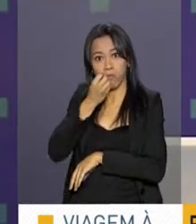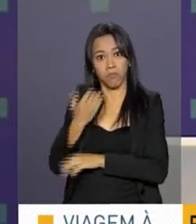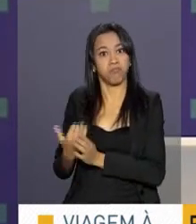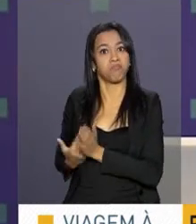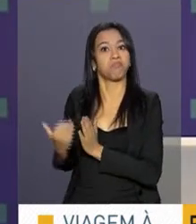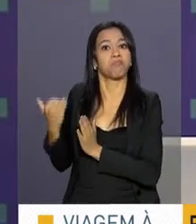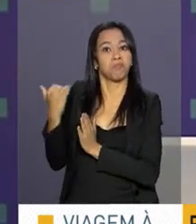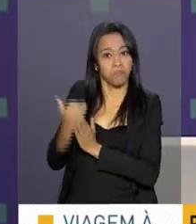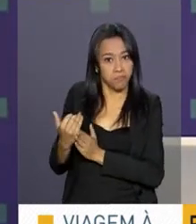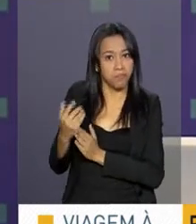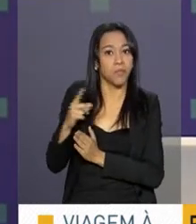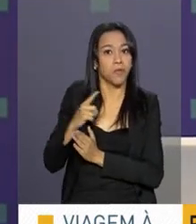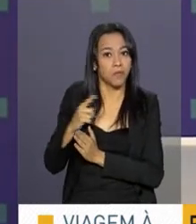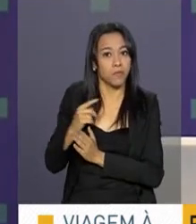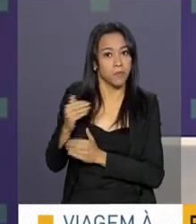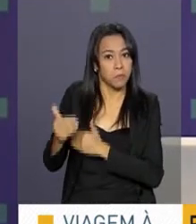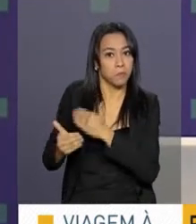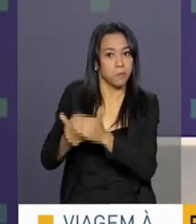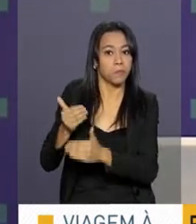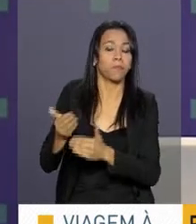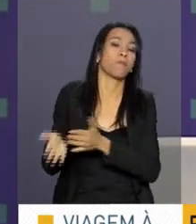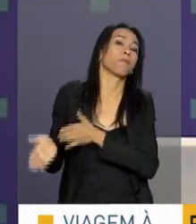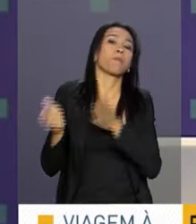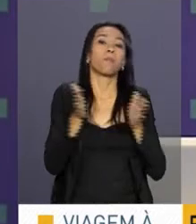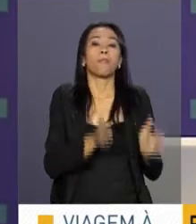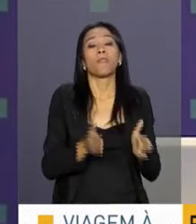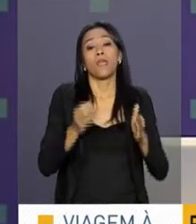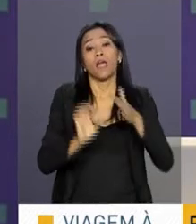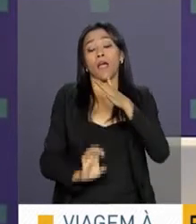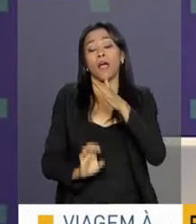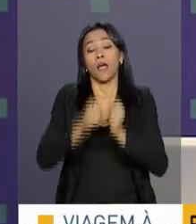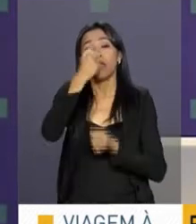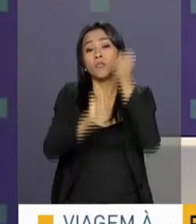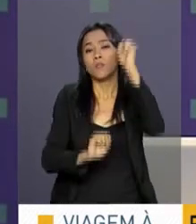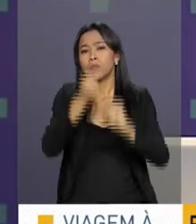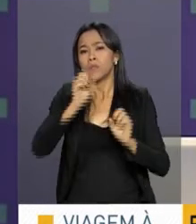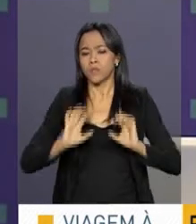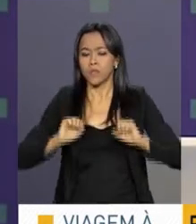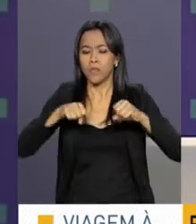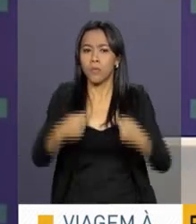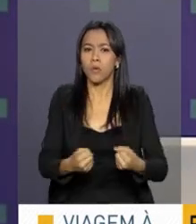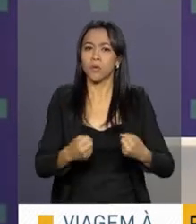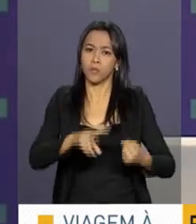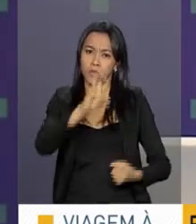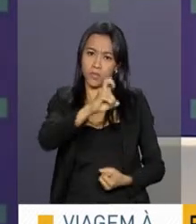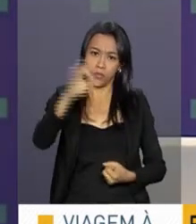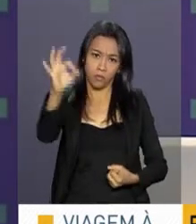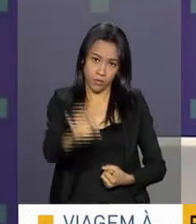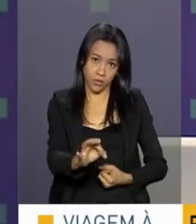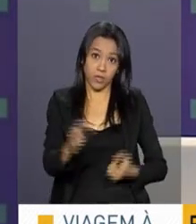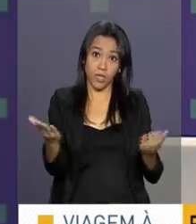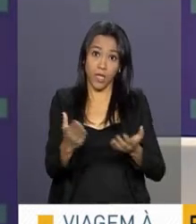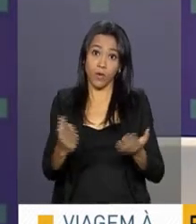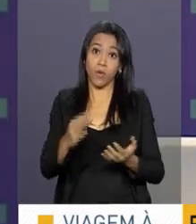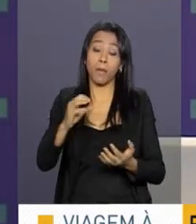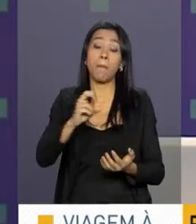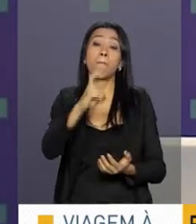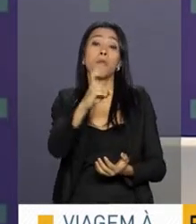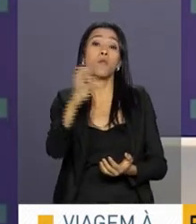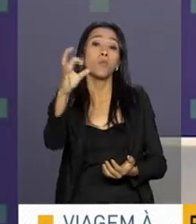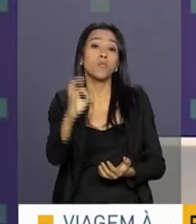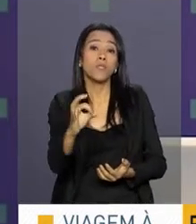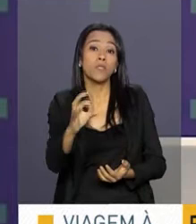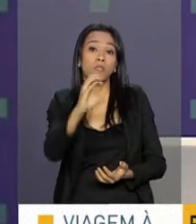crescimento. A indústria se recuperou de uma queda de 5% e agora está crescendo 0,5%